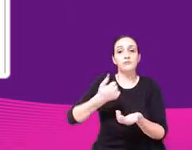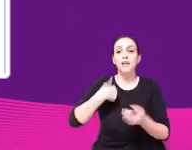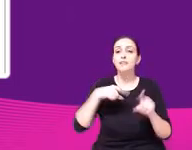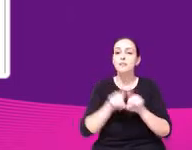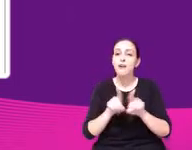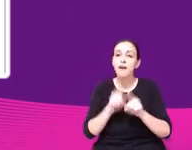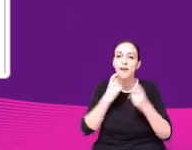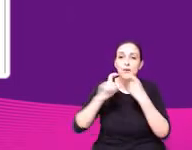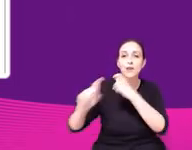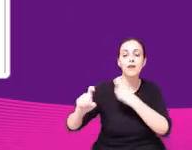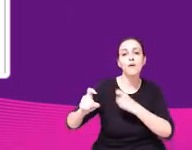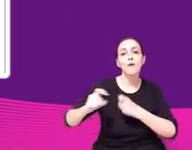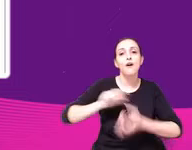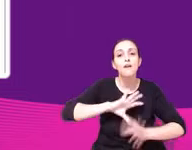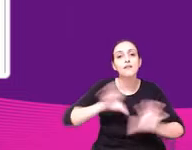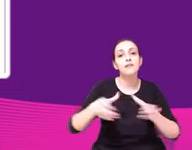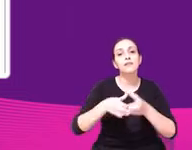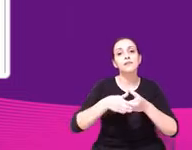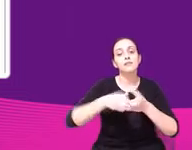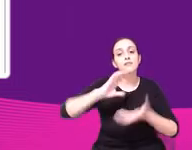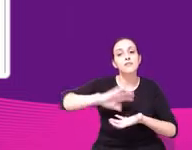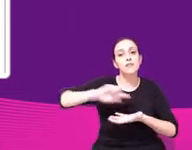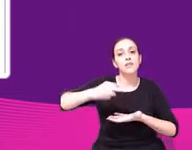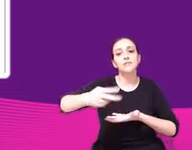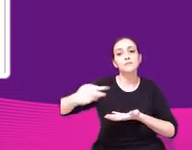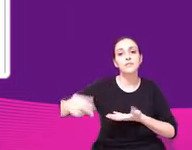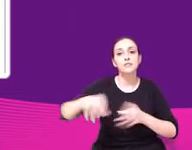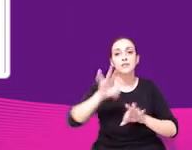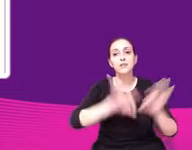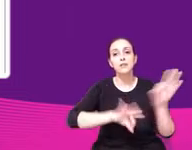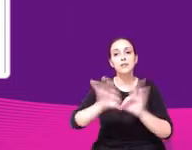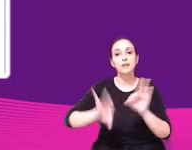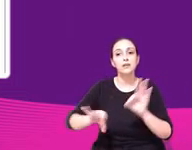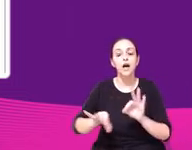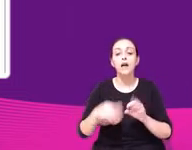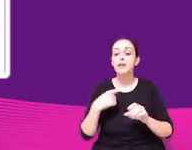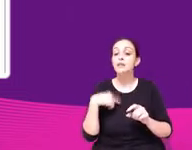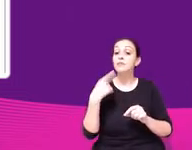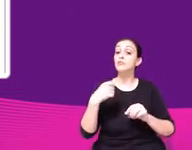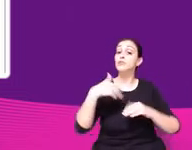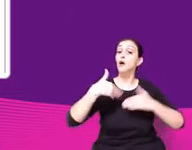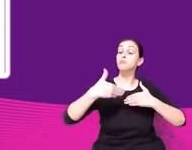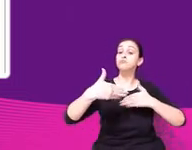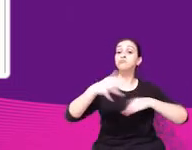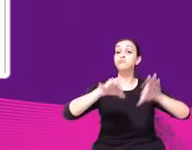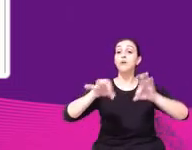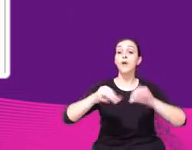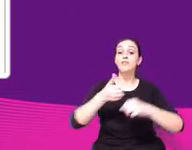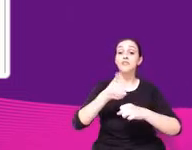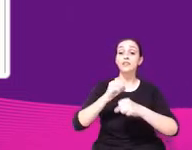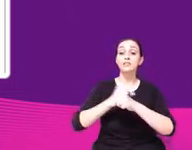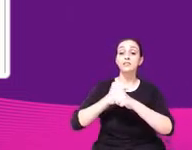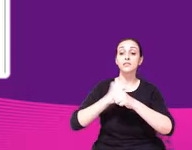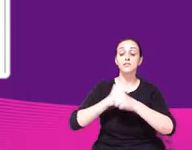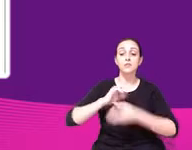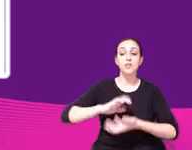transplante, e planejamos um plano para os próximos 10 anos com relação à doação e ao transplante no